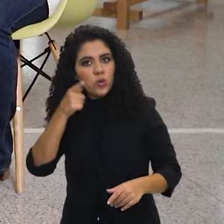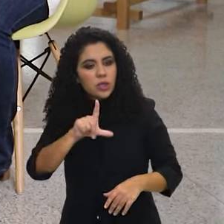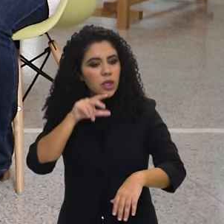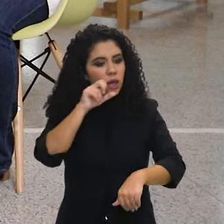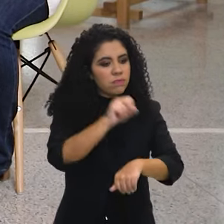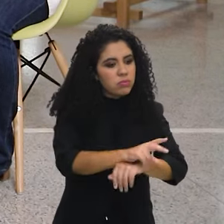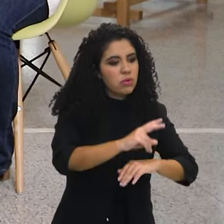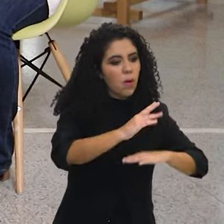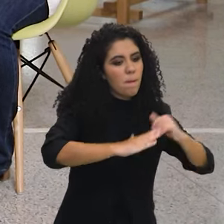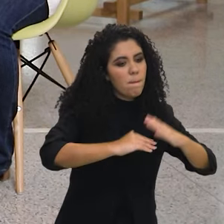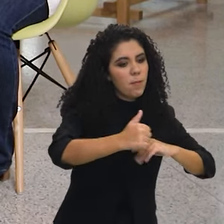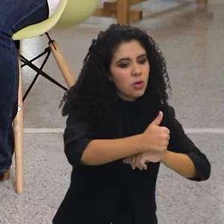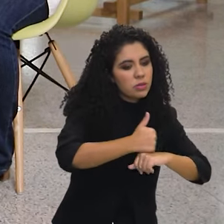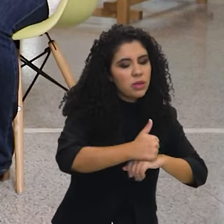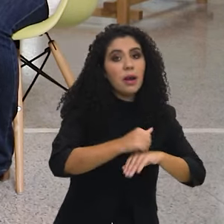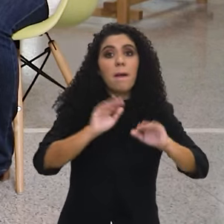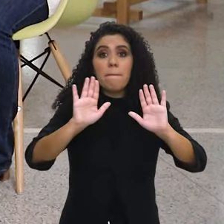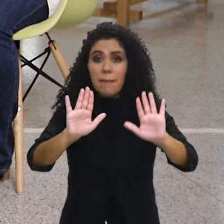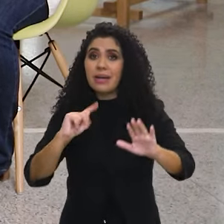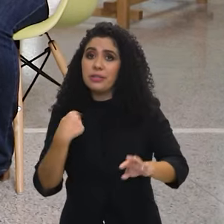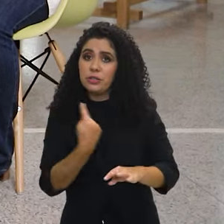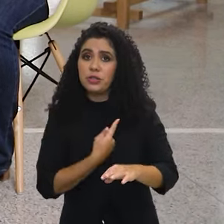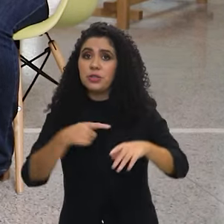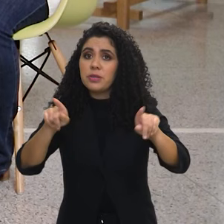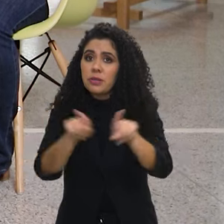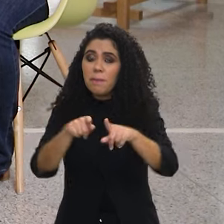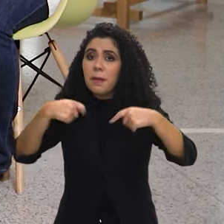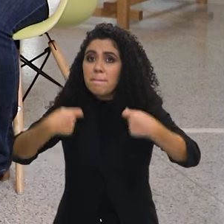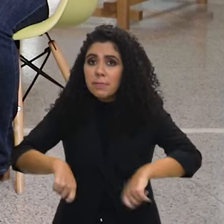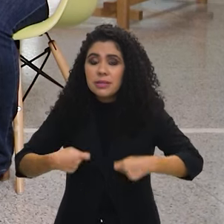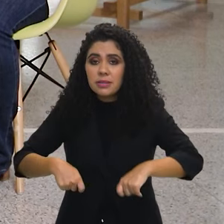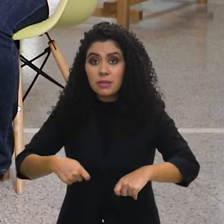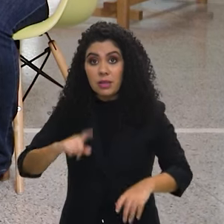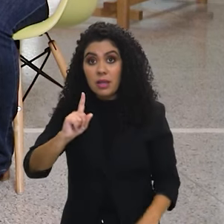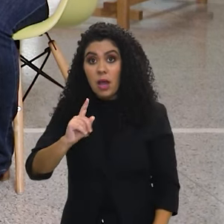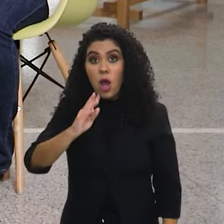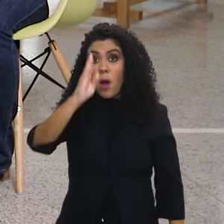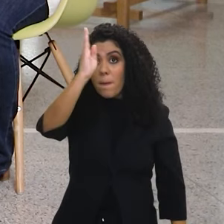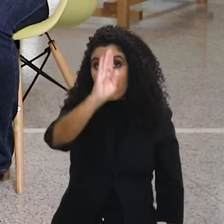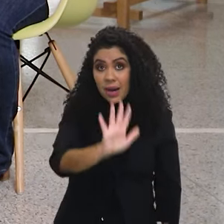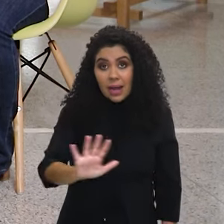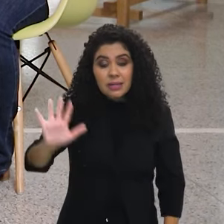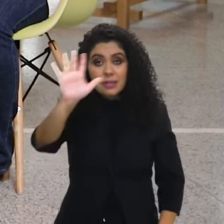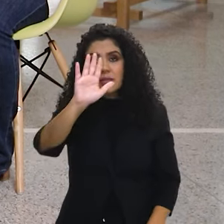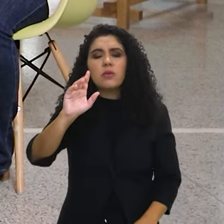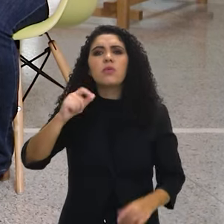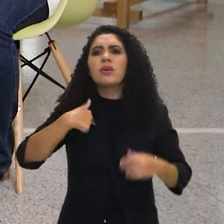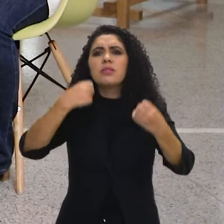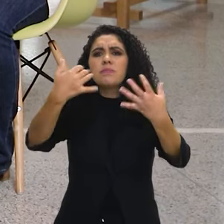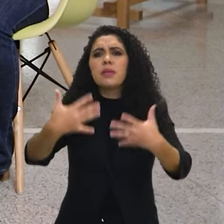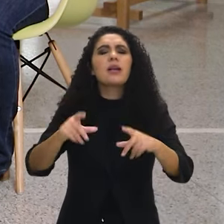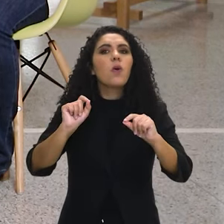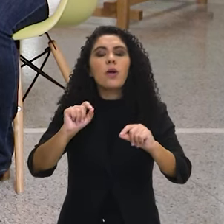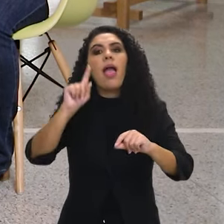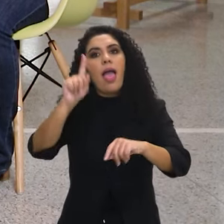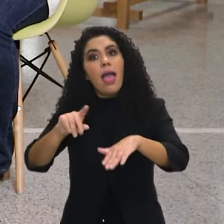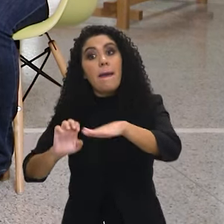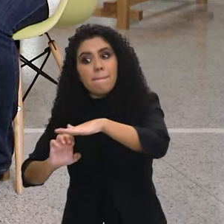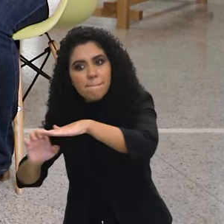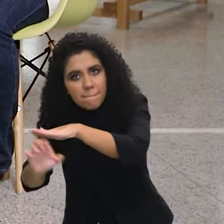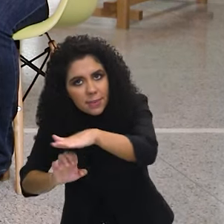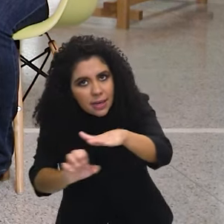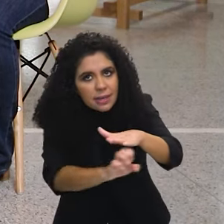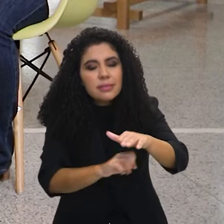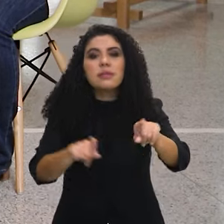profissional mas ao mesmo tempo nós precisamos que o Brasil e quando eu fala o Brasil e as empresas a sociedade e os